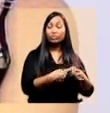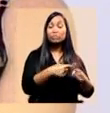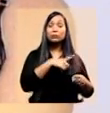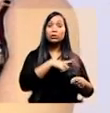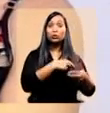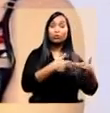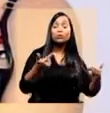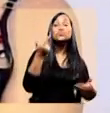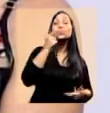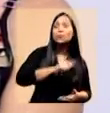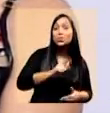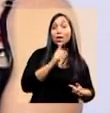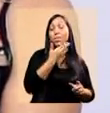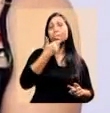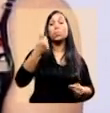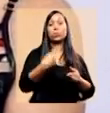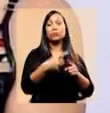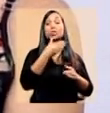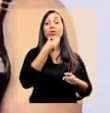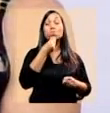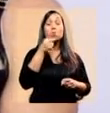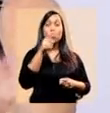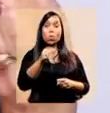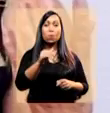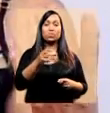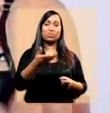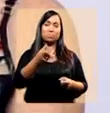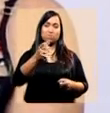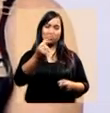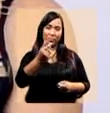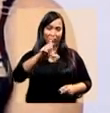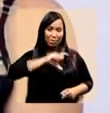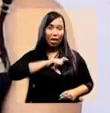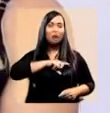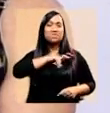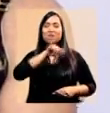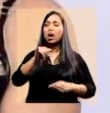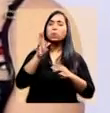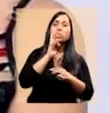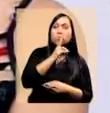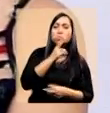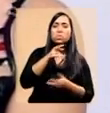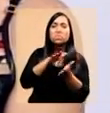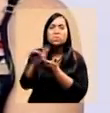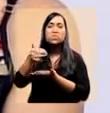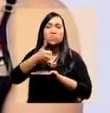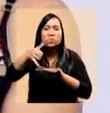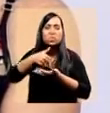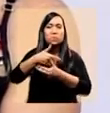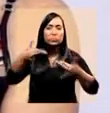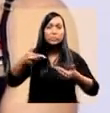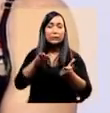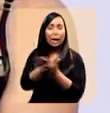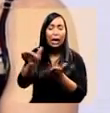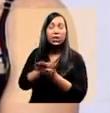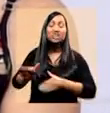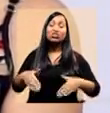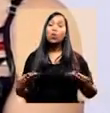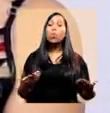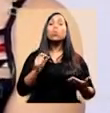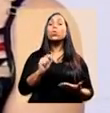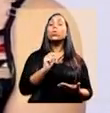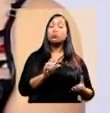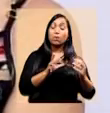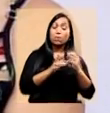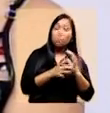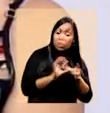vezes resulta em ganho, né? Porque o que o marido ganha, ele deixa num boteco, ele gasta com drogas, né? Mas o que segura muito é